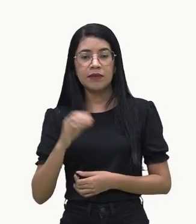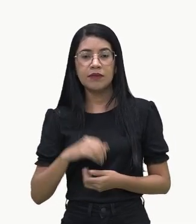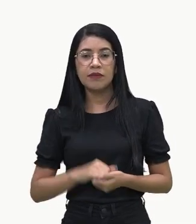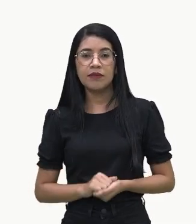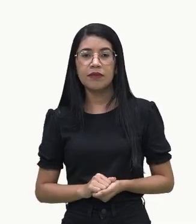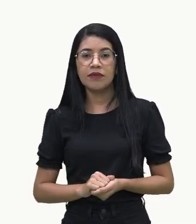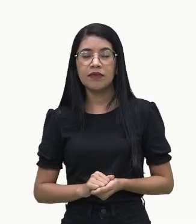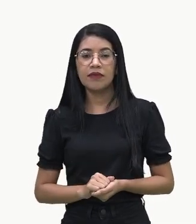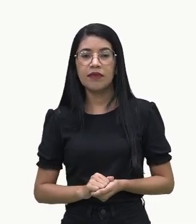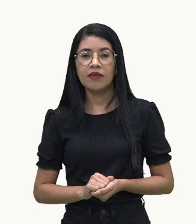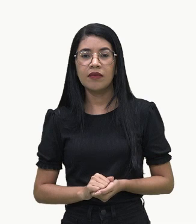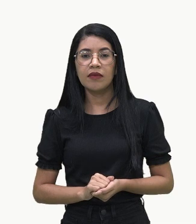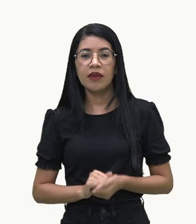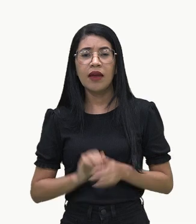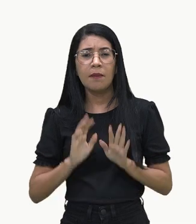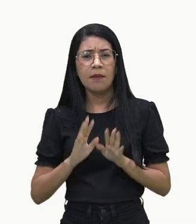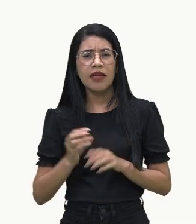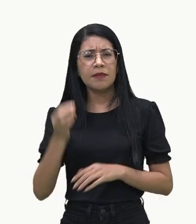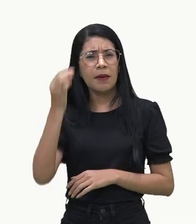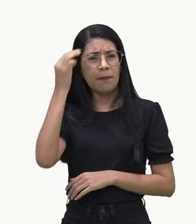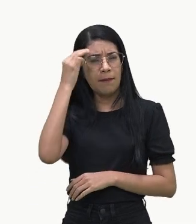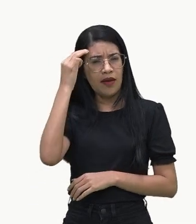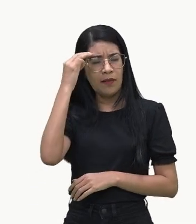33,45. Mas para fixar melhor